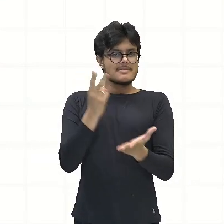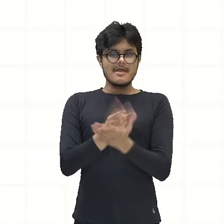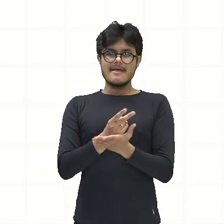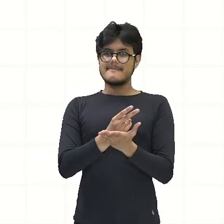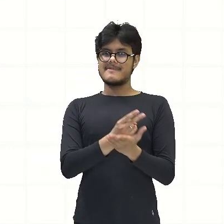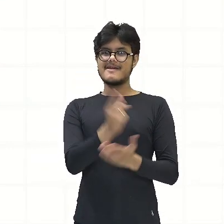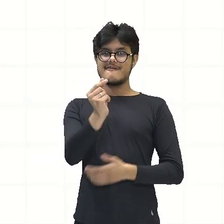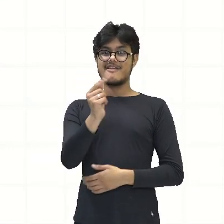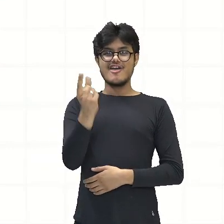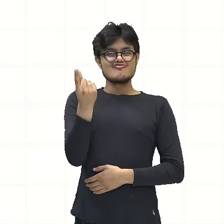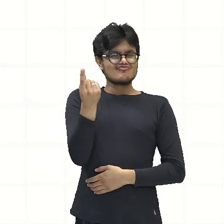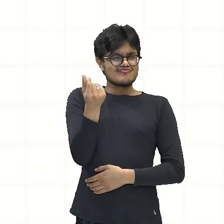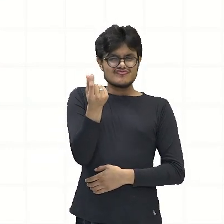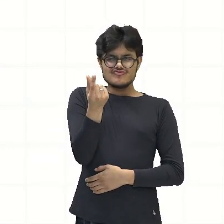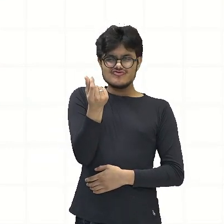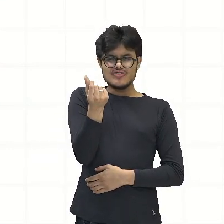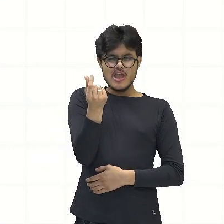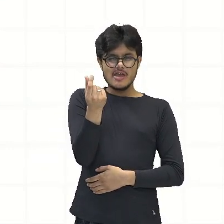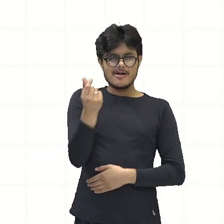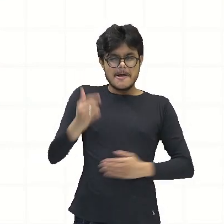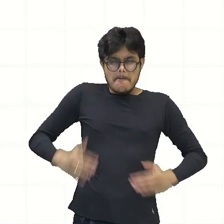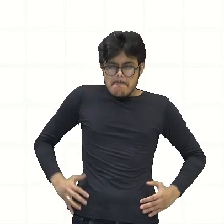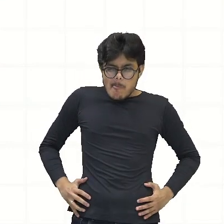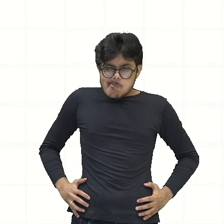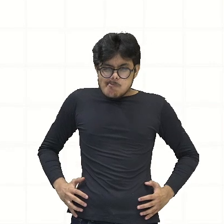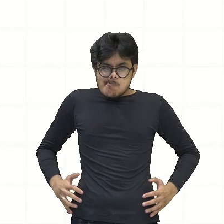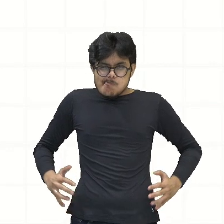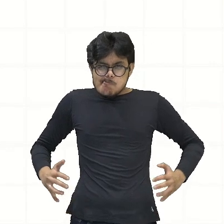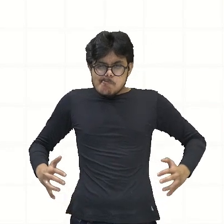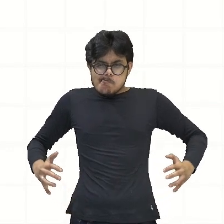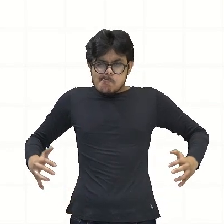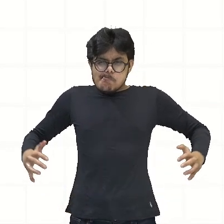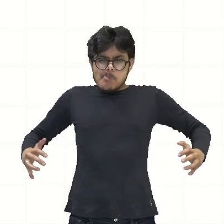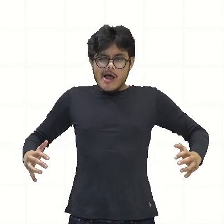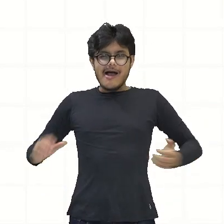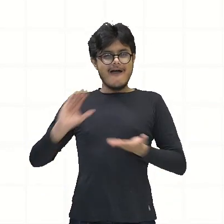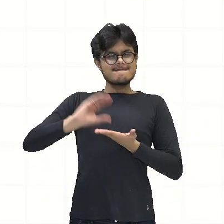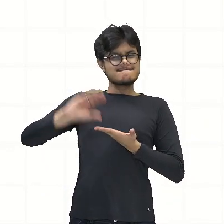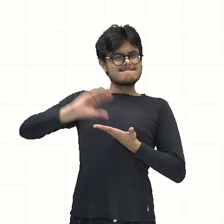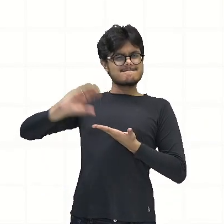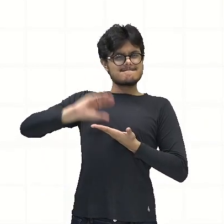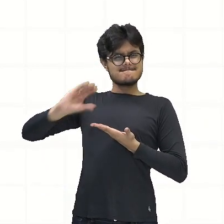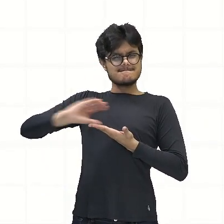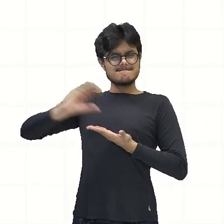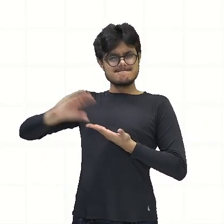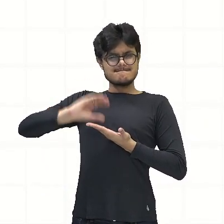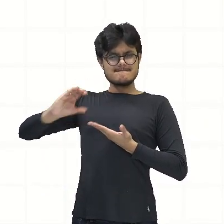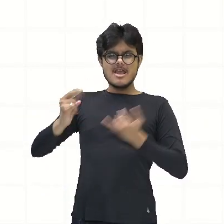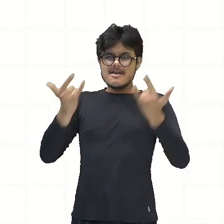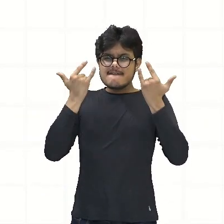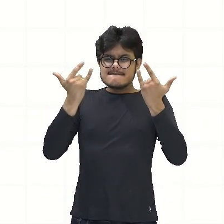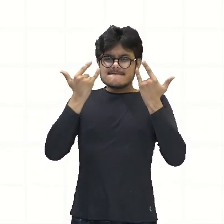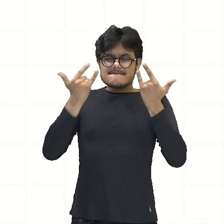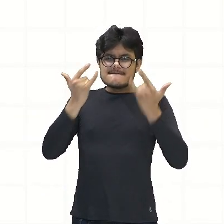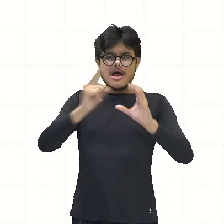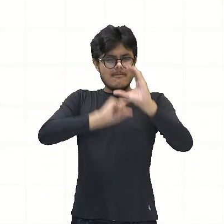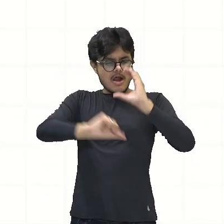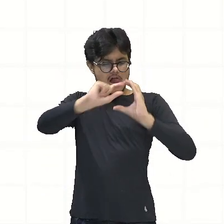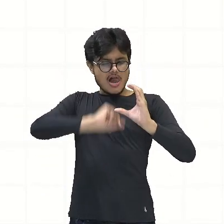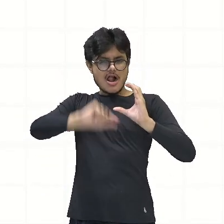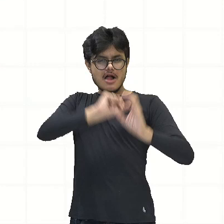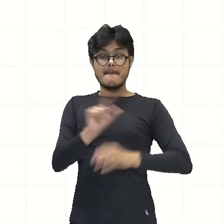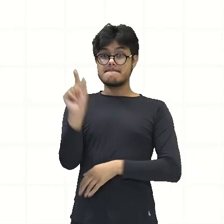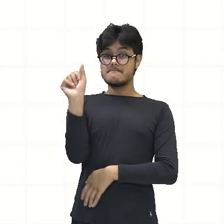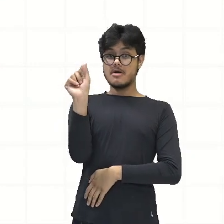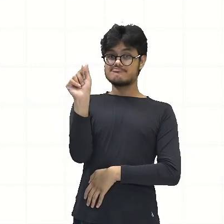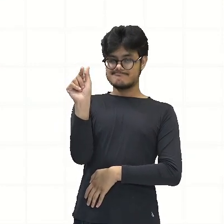Então, o sistema capitalista ele visa o lucro, tá, que é o principal objetivo